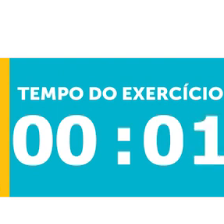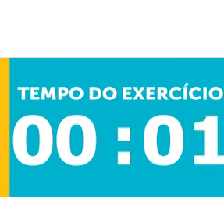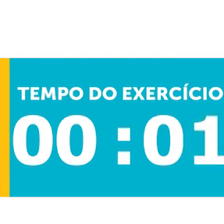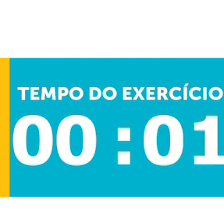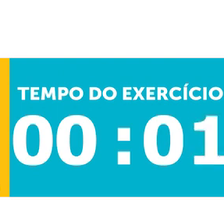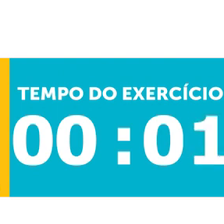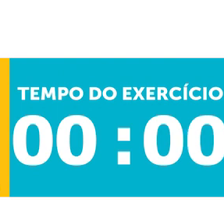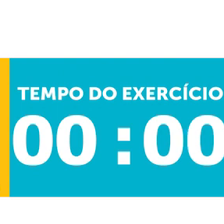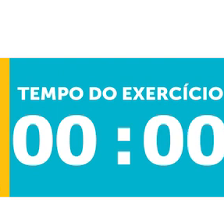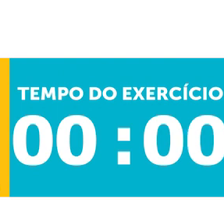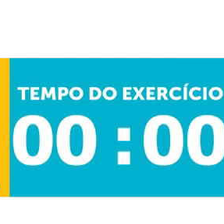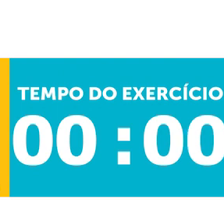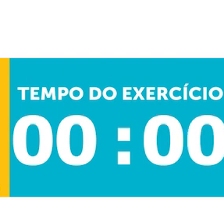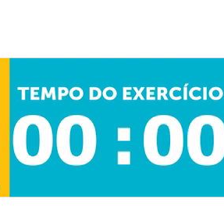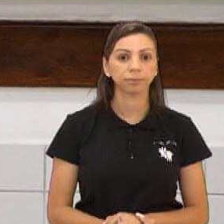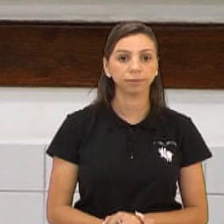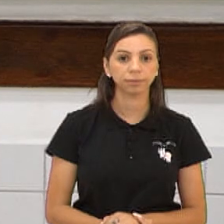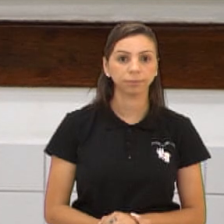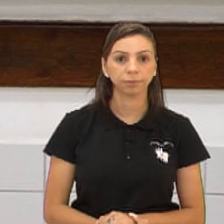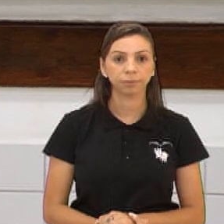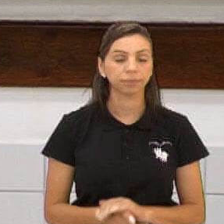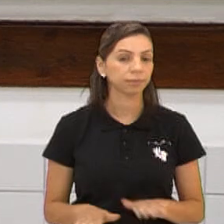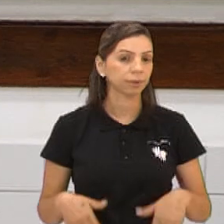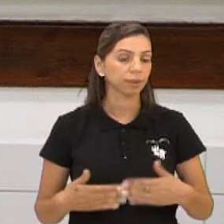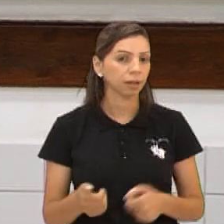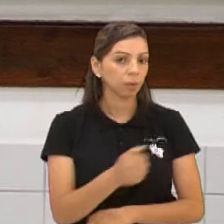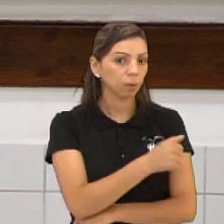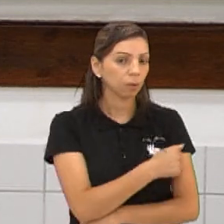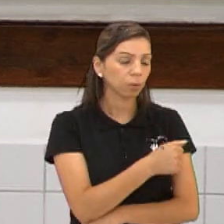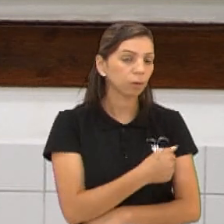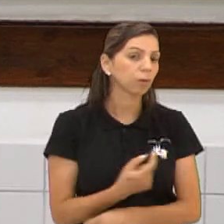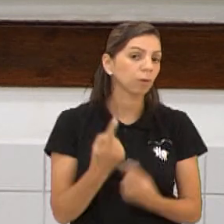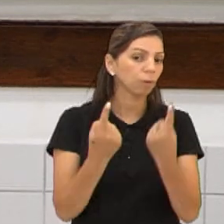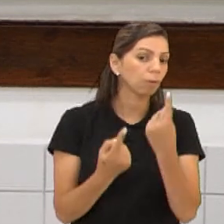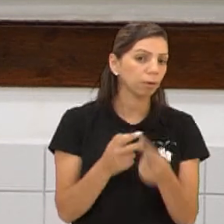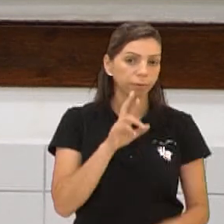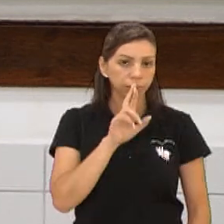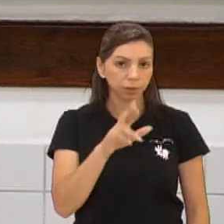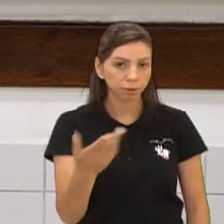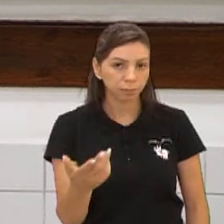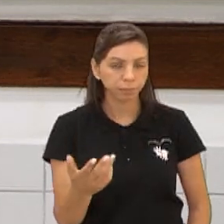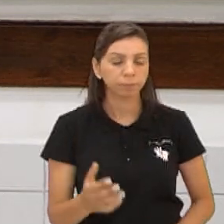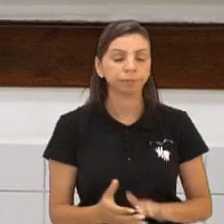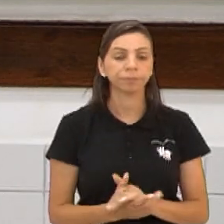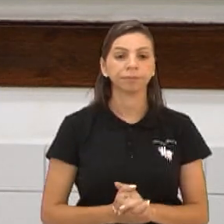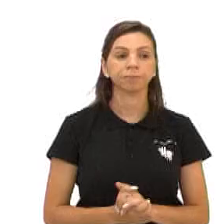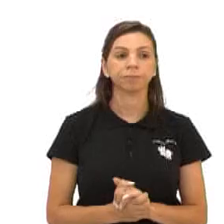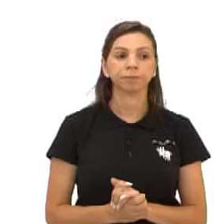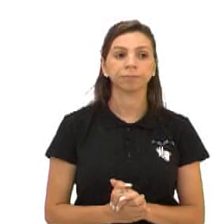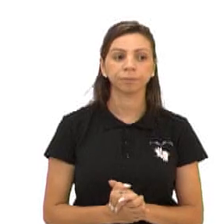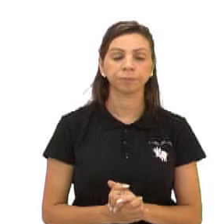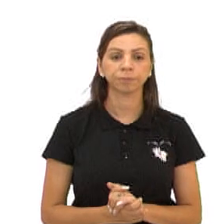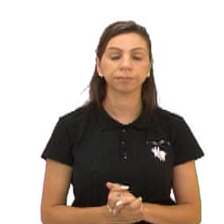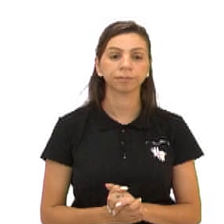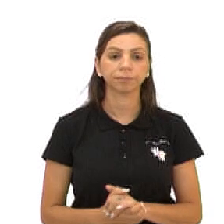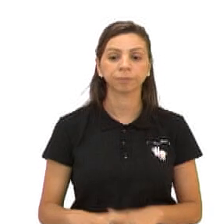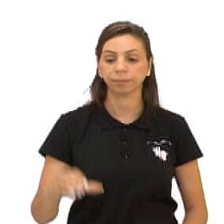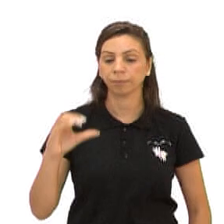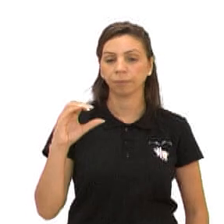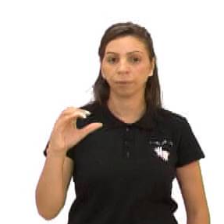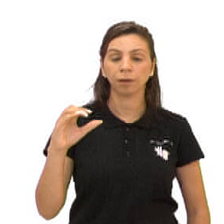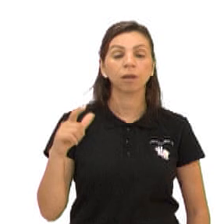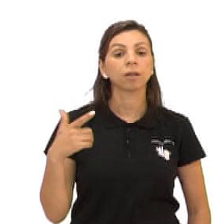O que é estudante Qual foi a alternativa que você marcou vamos ver qual é correta é uma analogia